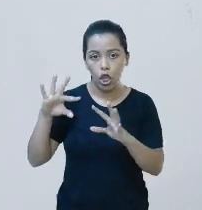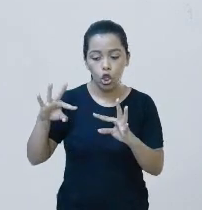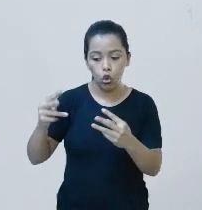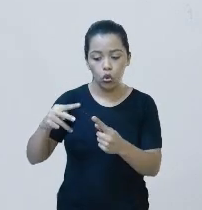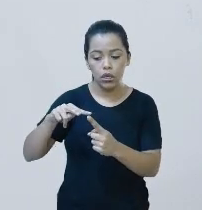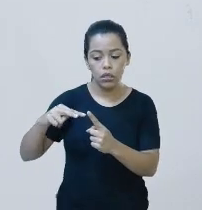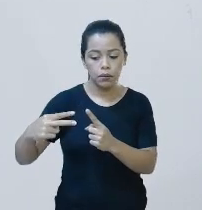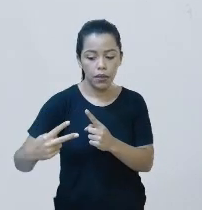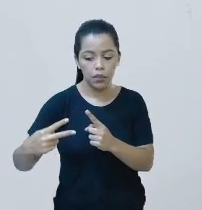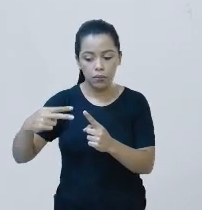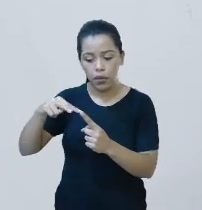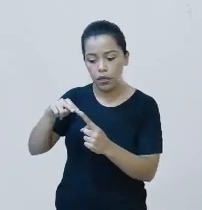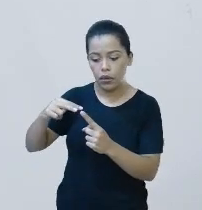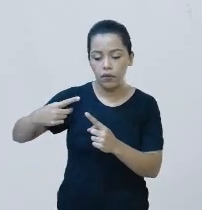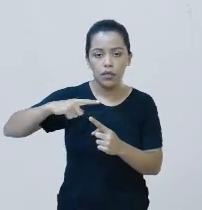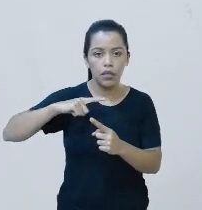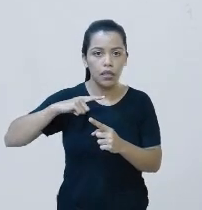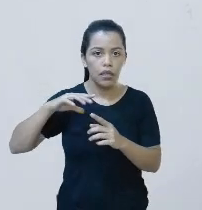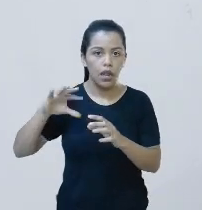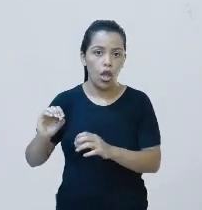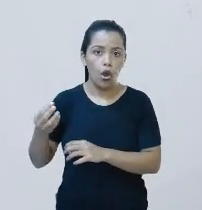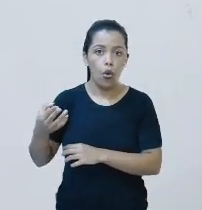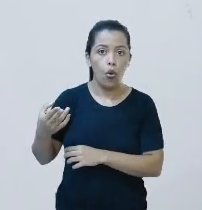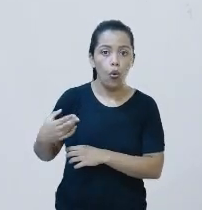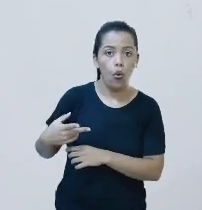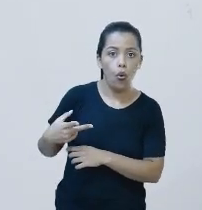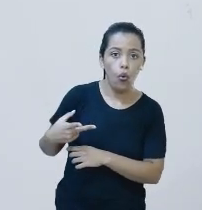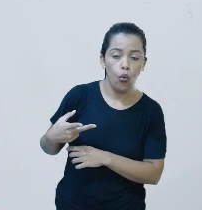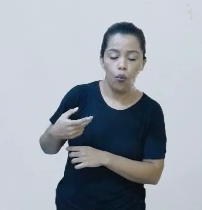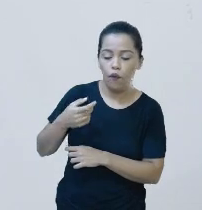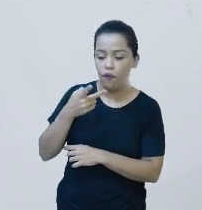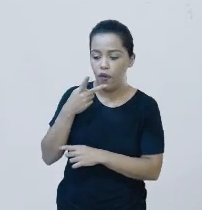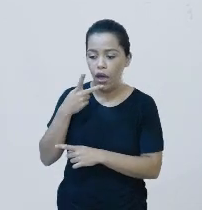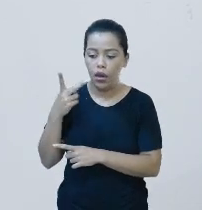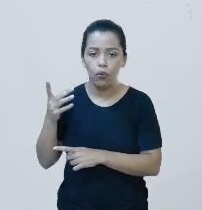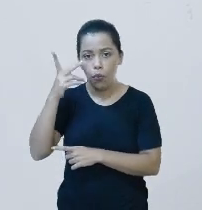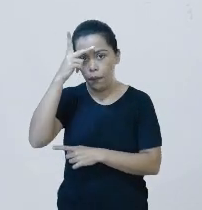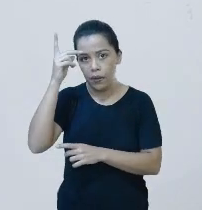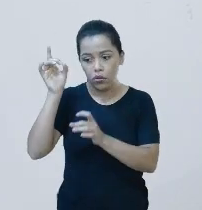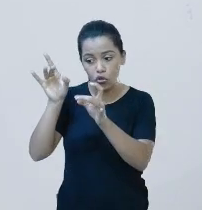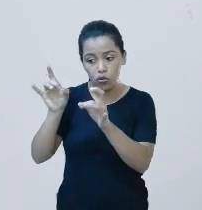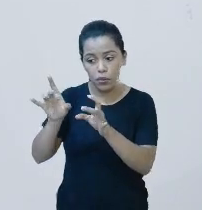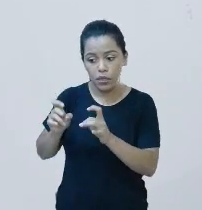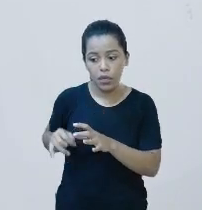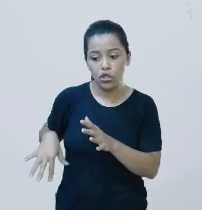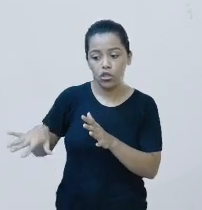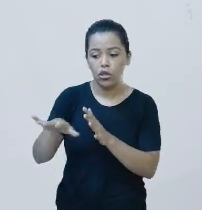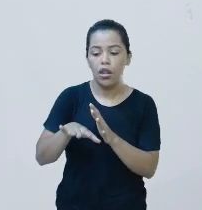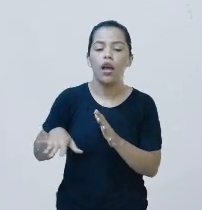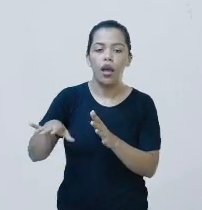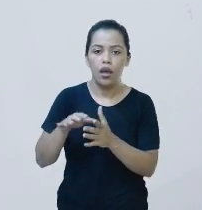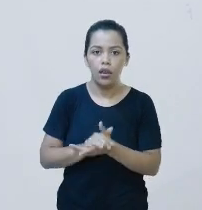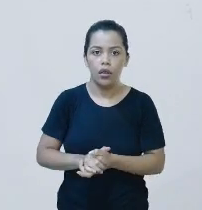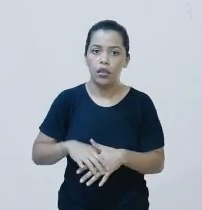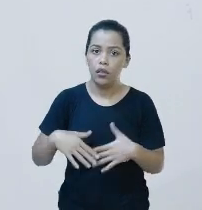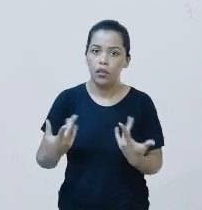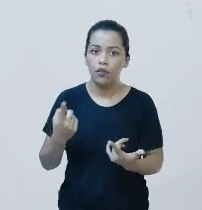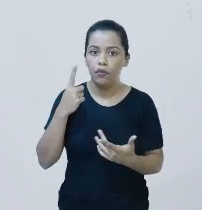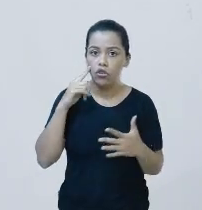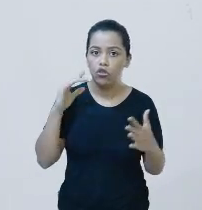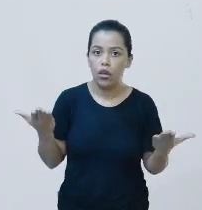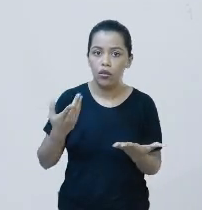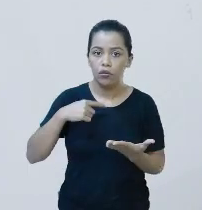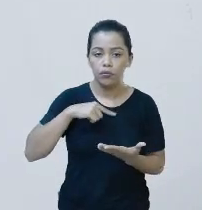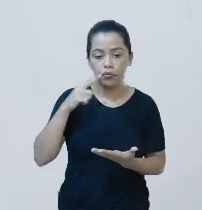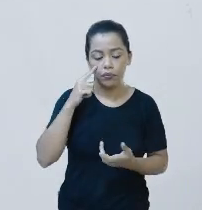escute especialistas sobre o assunto relatado. Vamos dar um exemplo. Agora vai ser a diferença